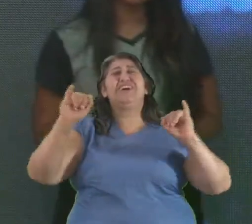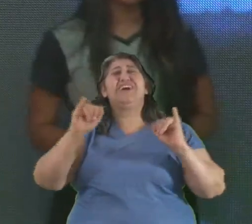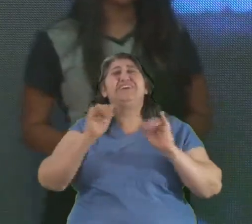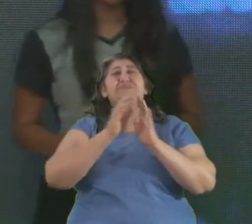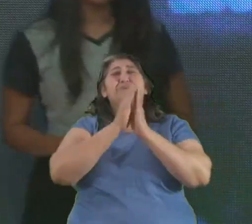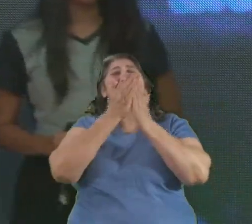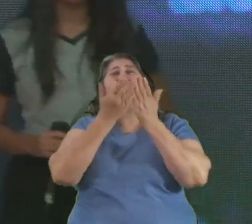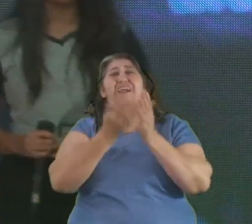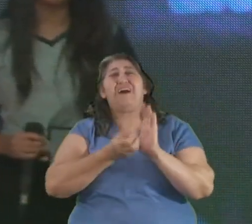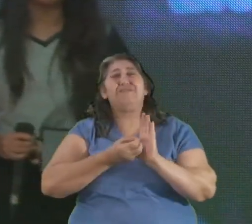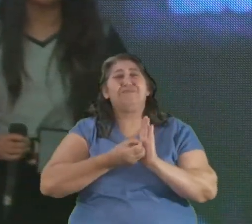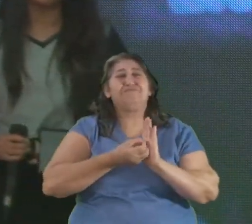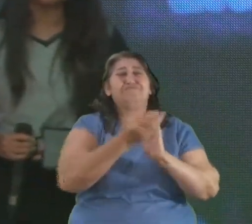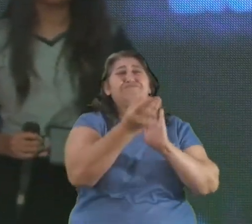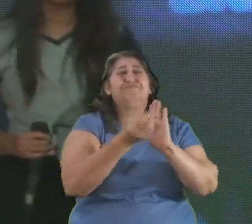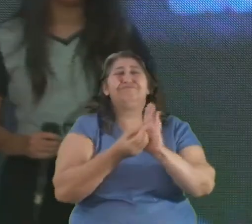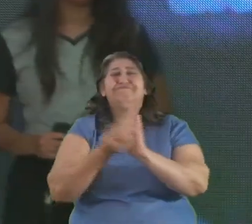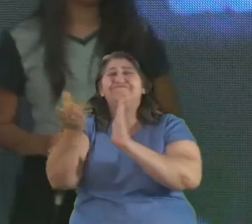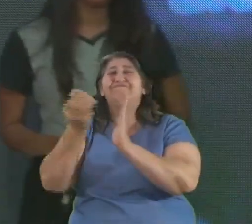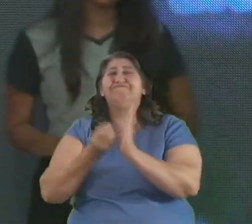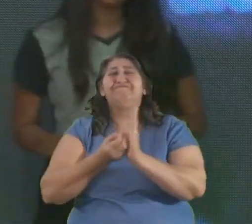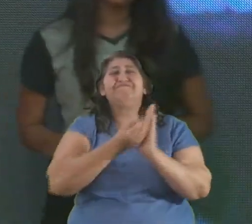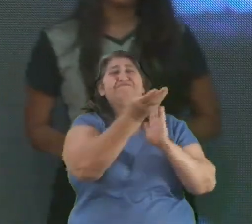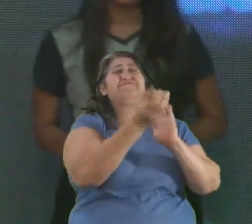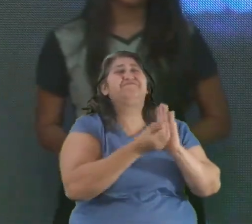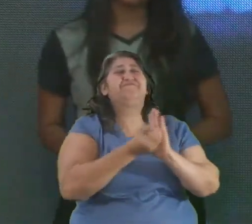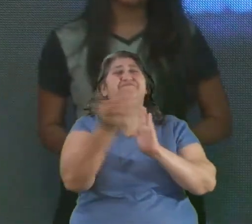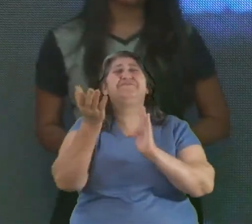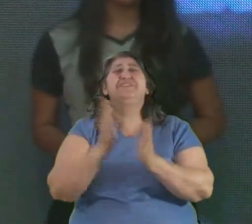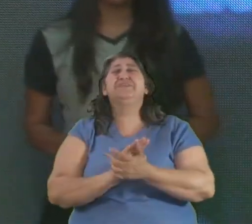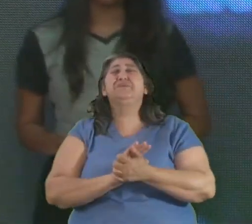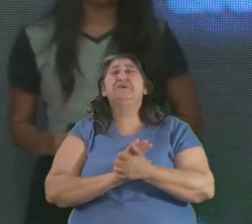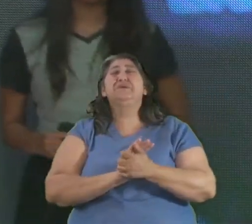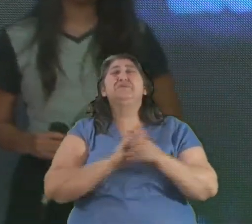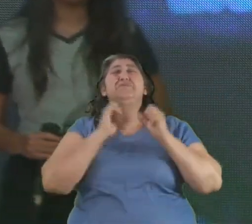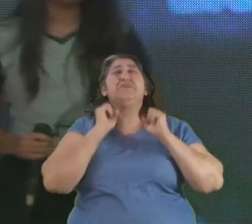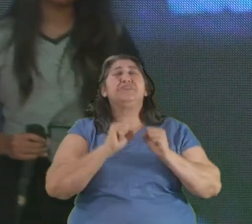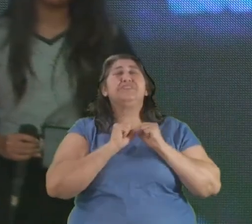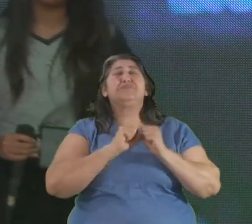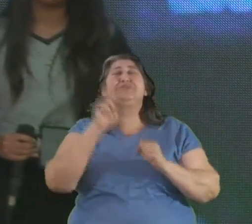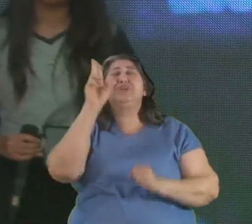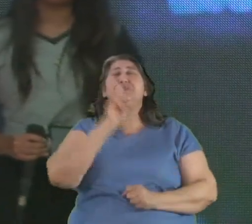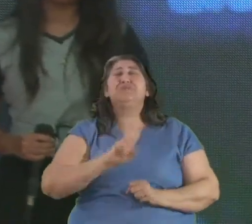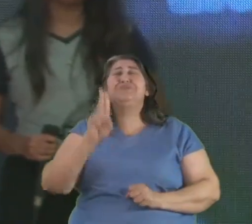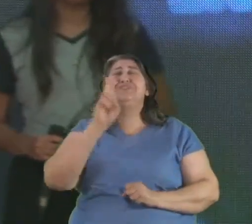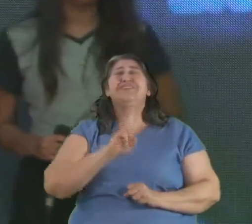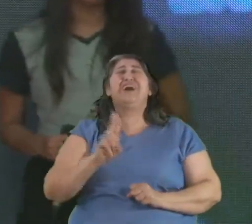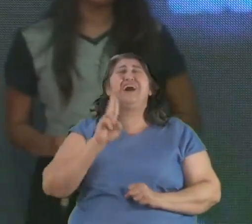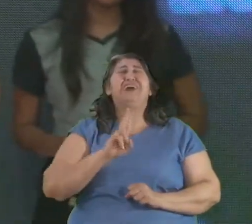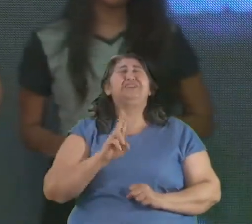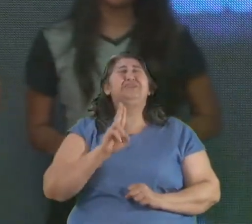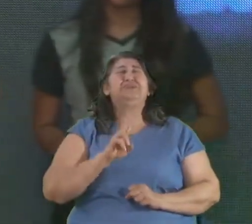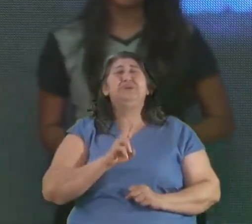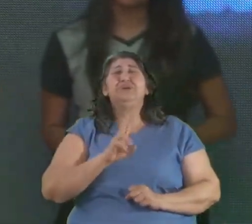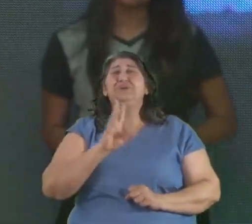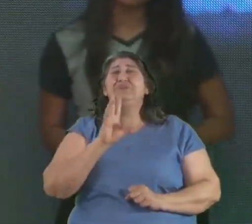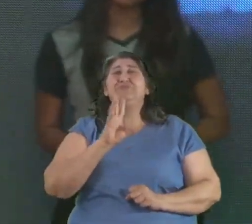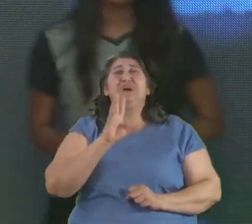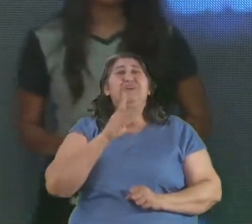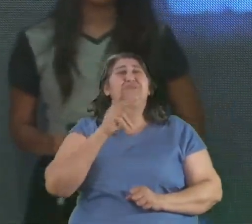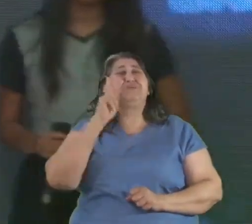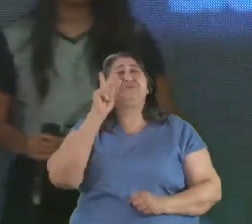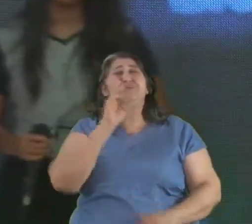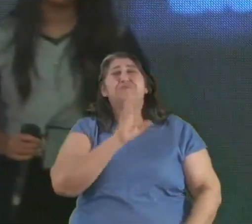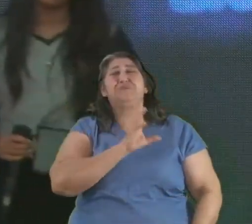Que nós possamos levar as Tuas palavras de salvação. Que nós possamos ser instrumentos de amor em Tuas mãos,